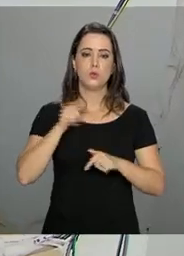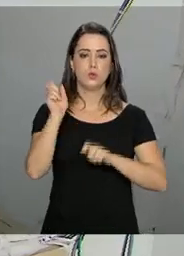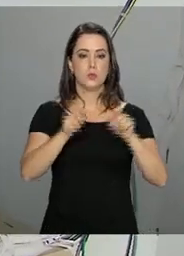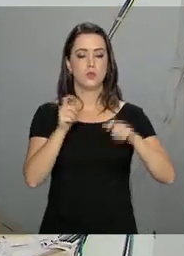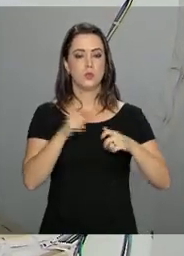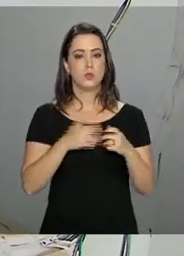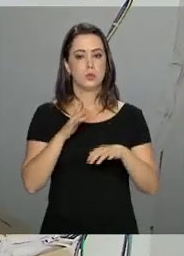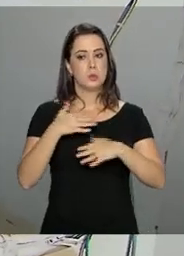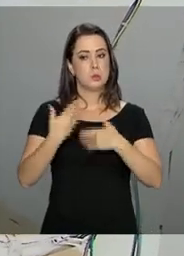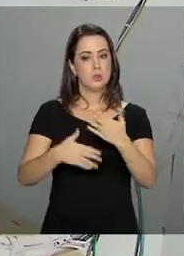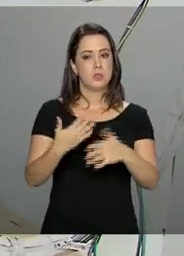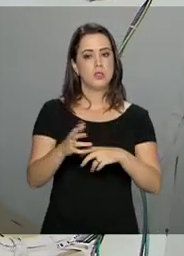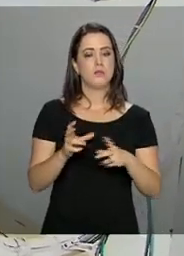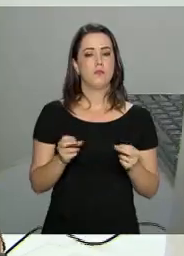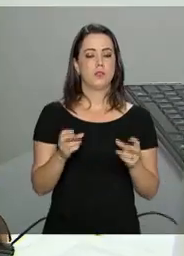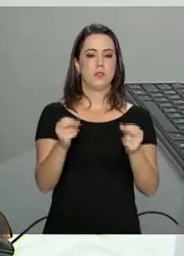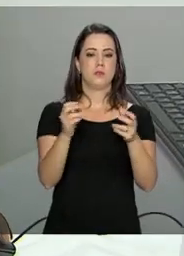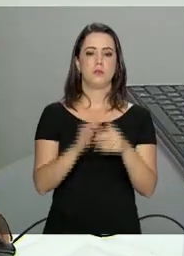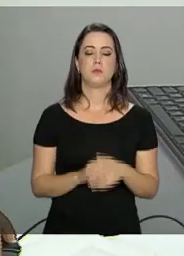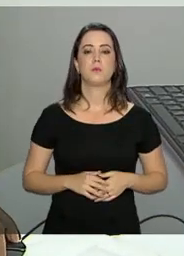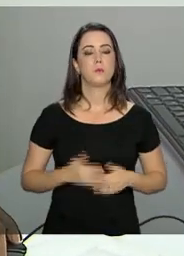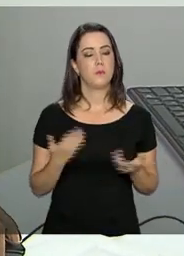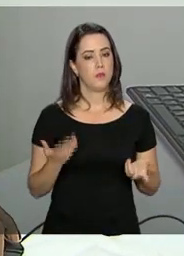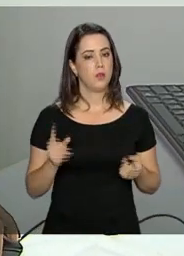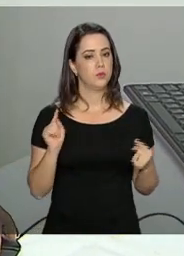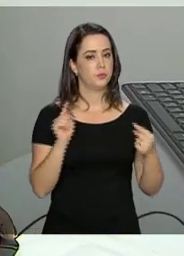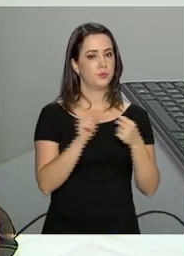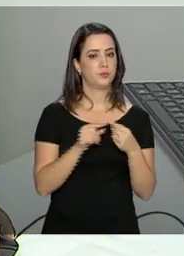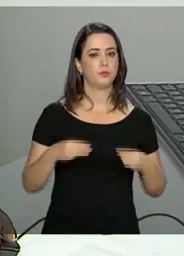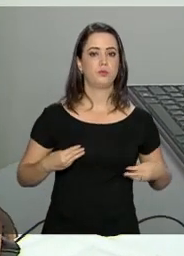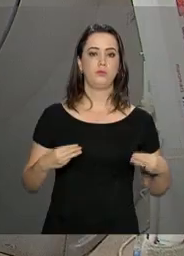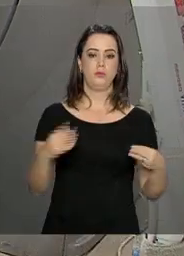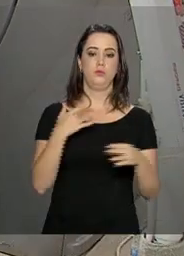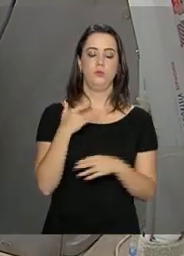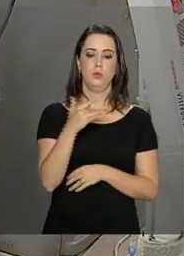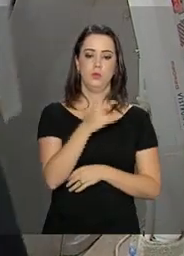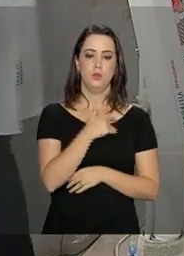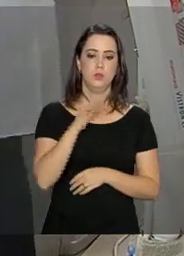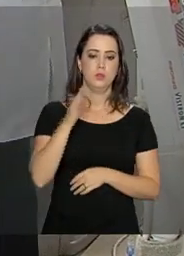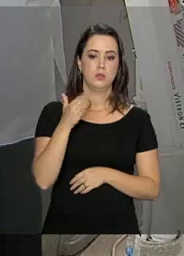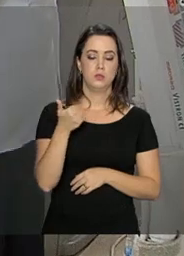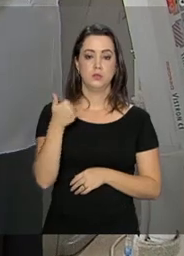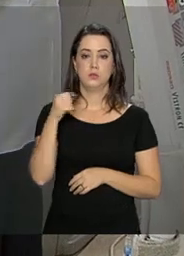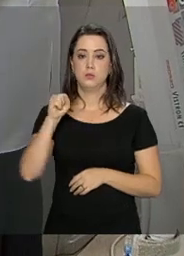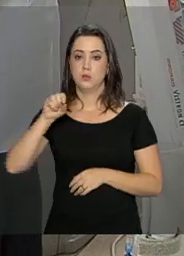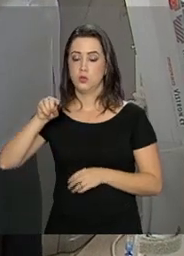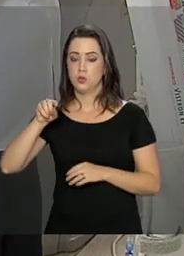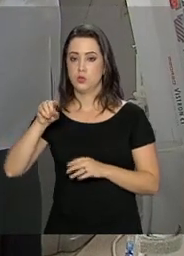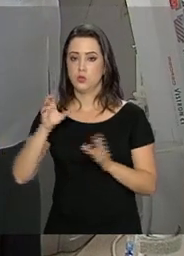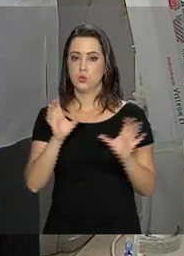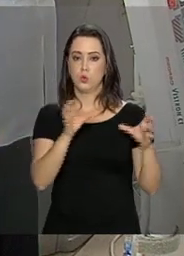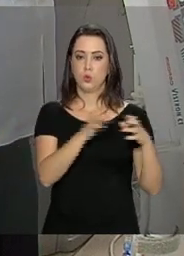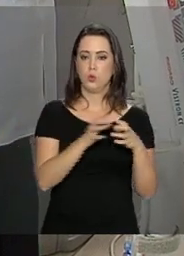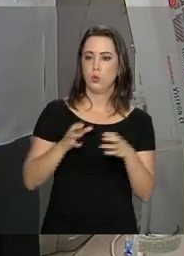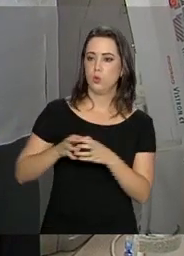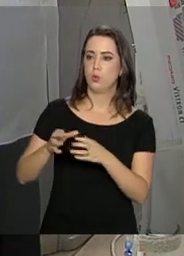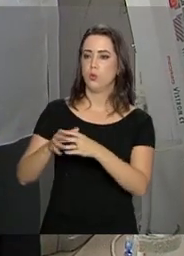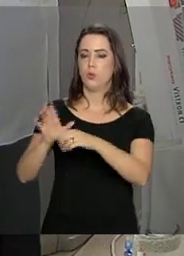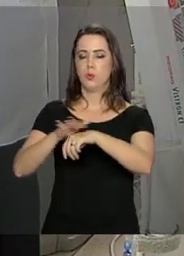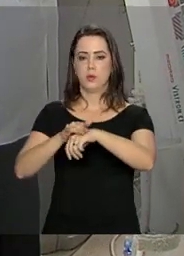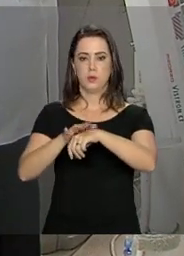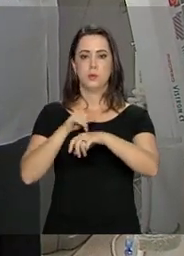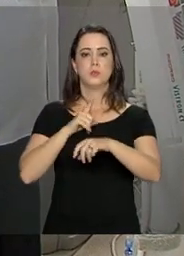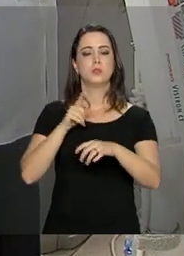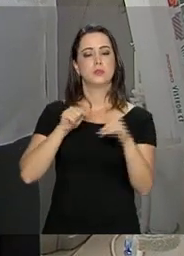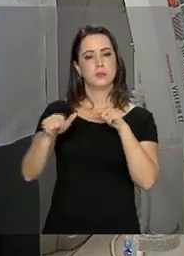trabalhador a desenvolver um câncer. De acordo com o Ministério da Saúde, pelo menos 18 tipos da doença estão